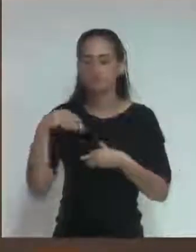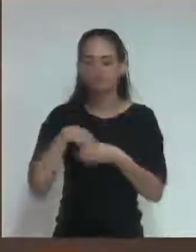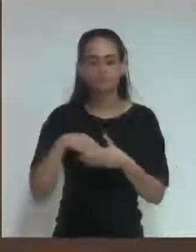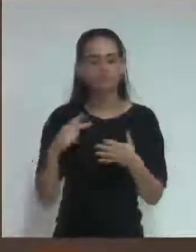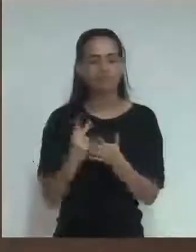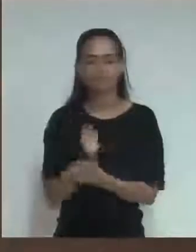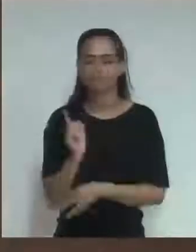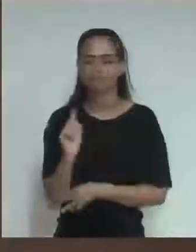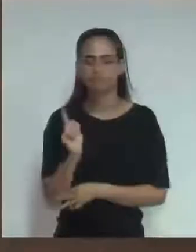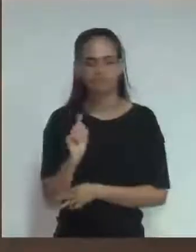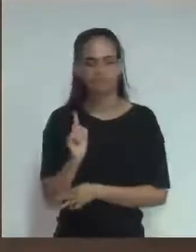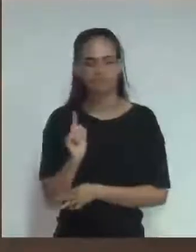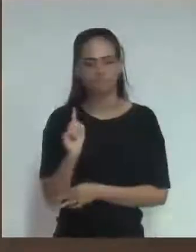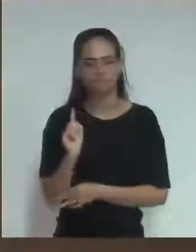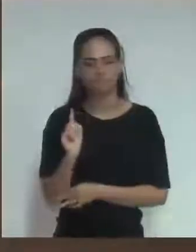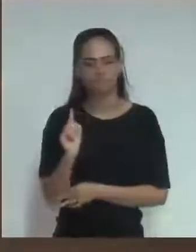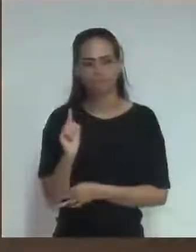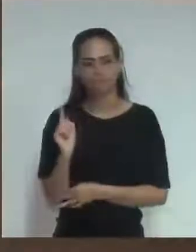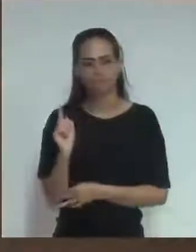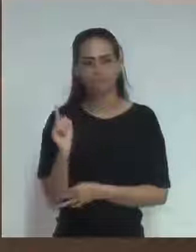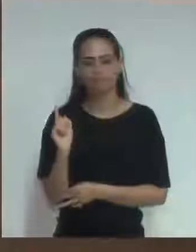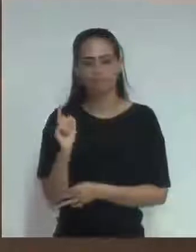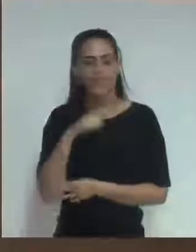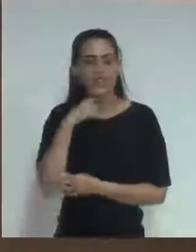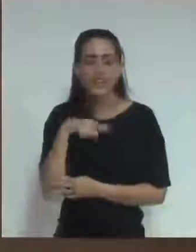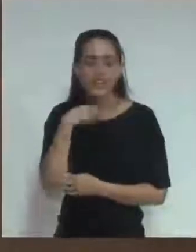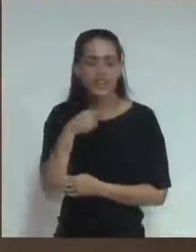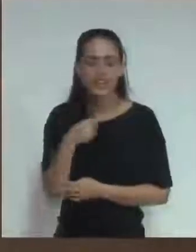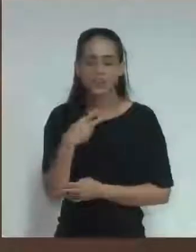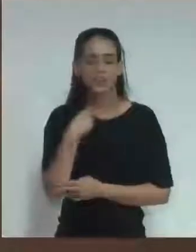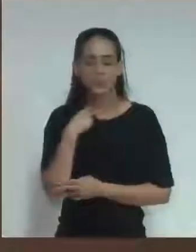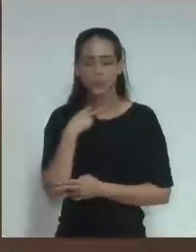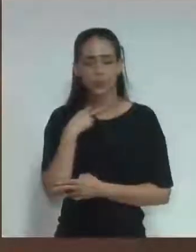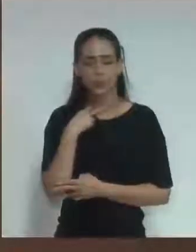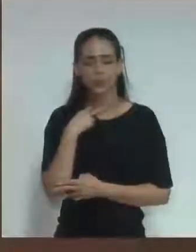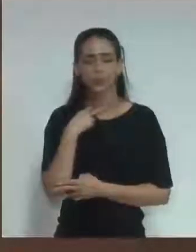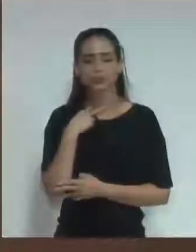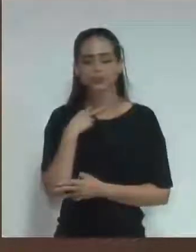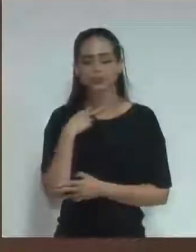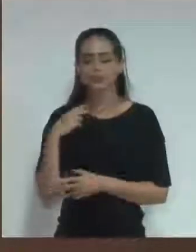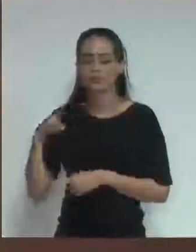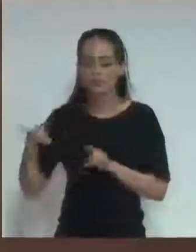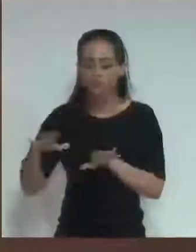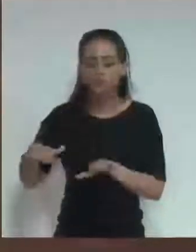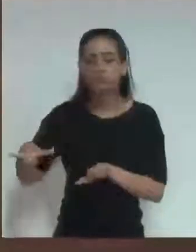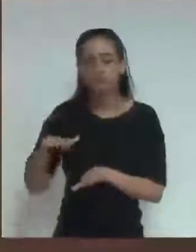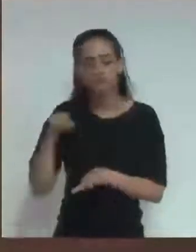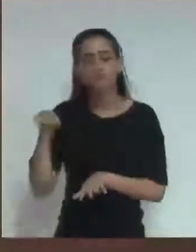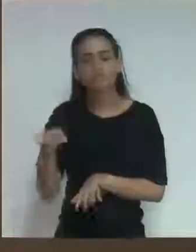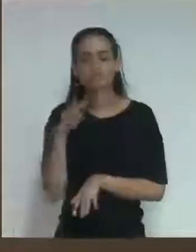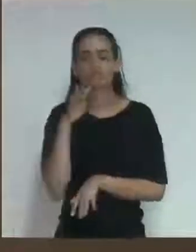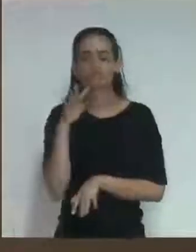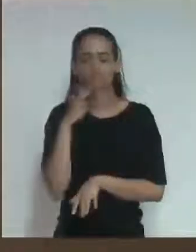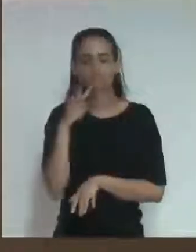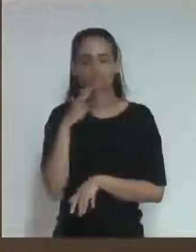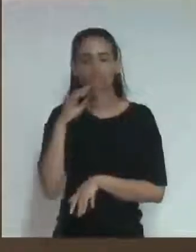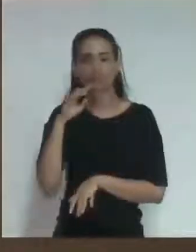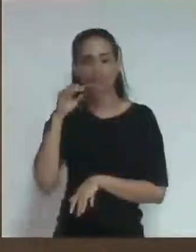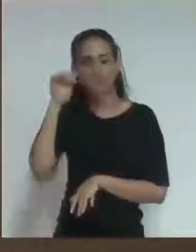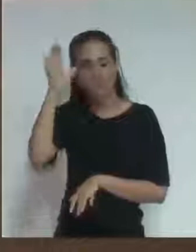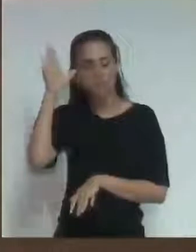com ninguém, com nenhum funcionário em nenhuma esfera, né? Deixe-os trabalhar tecnicamente, que isso eles sabem fazer muito bem.